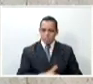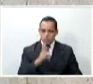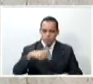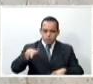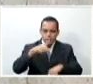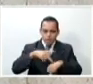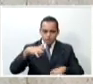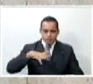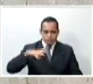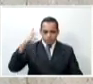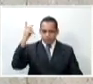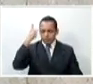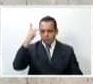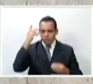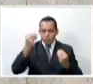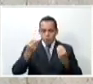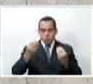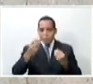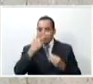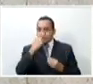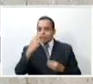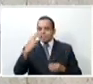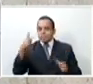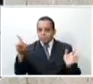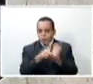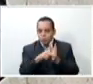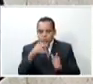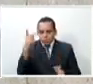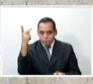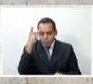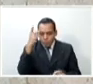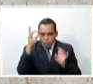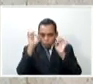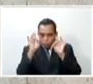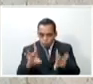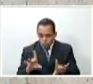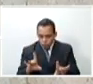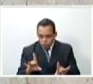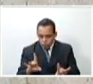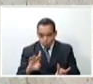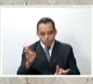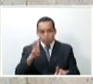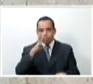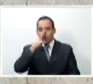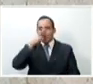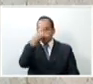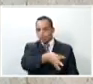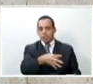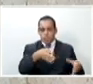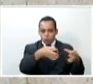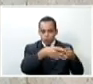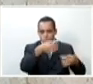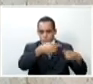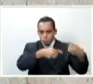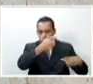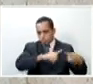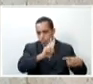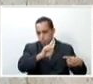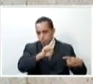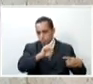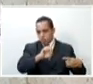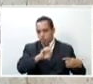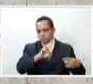cidade. E não pense que isso é exclusividade de São Paulo, como eu disse aqui, eu me recuso aqui a acusar qualquer partido, porque eu quero é providência, eu não quero